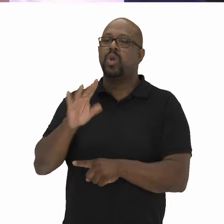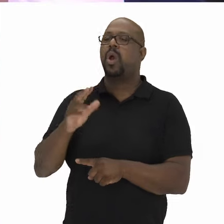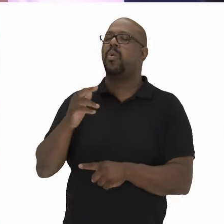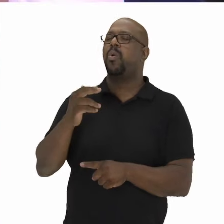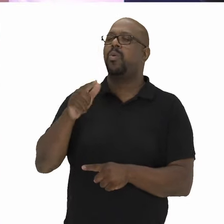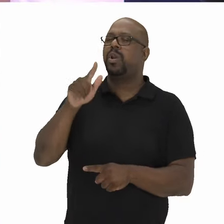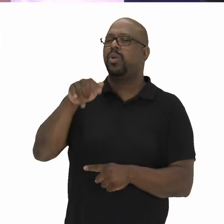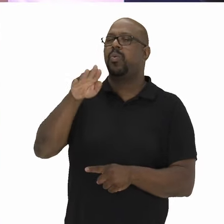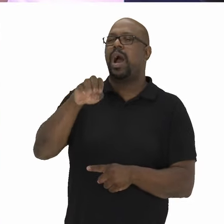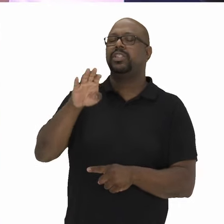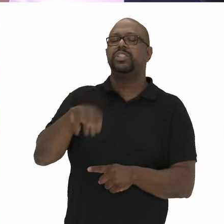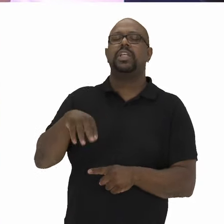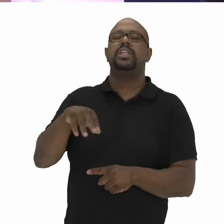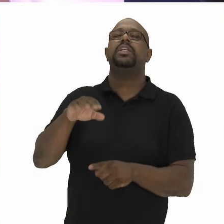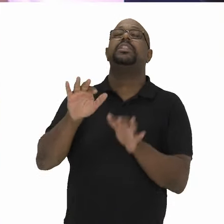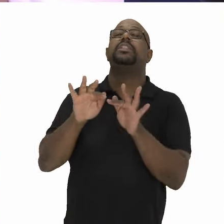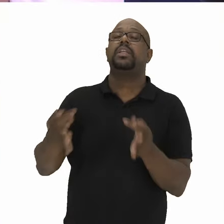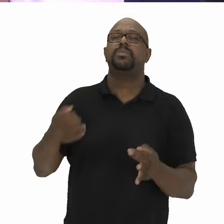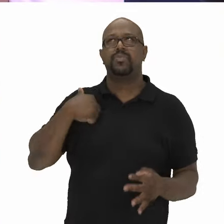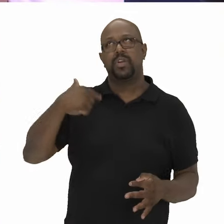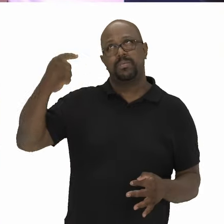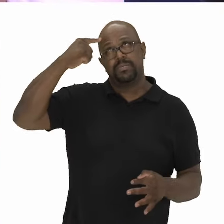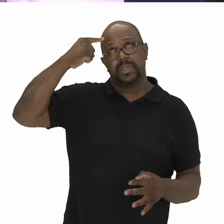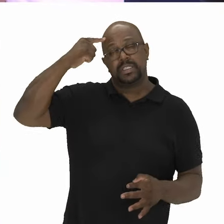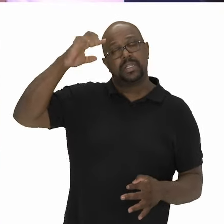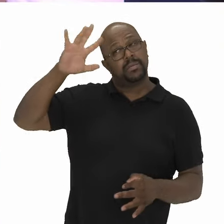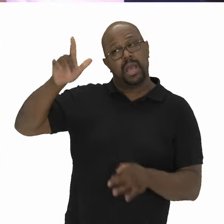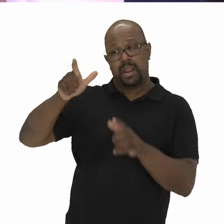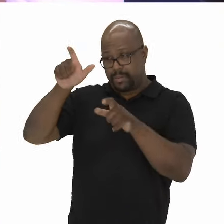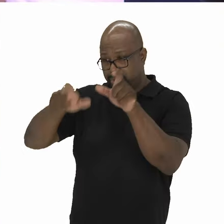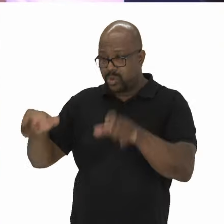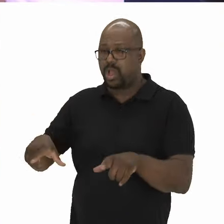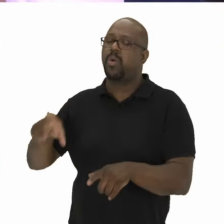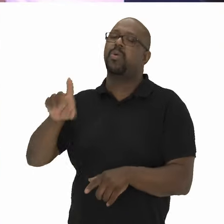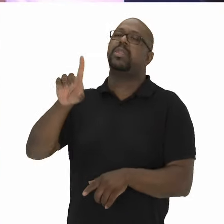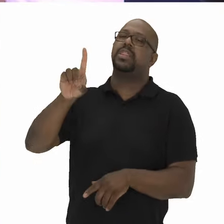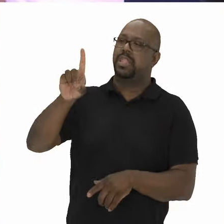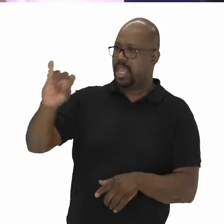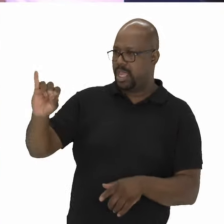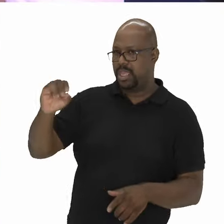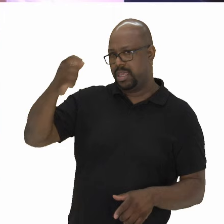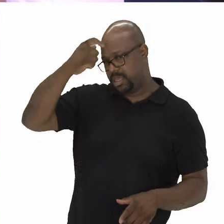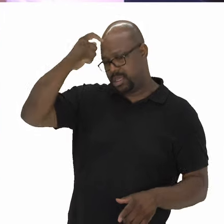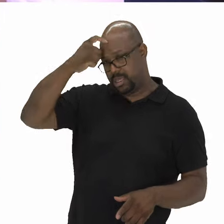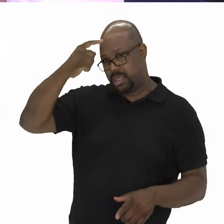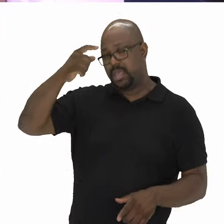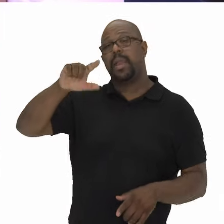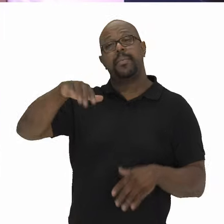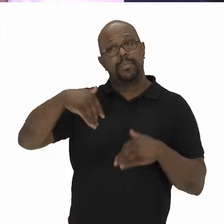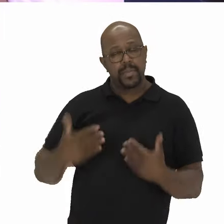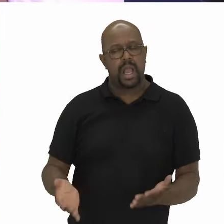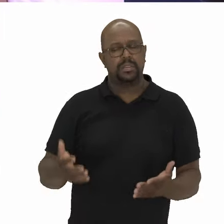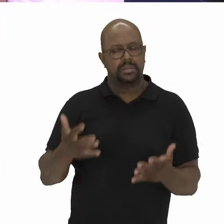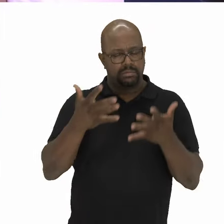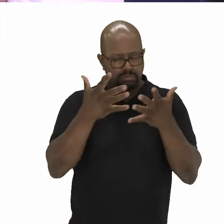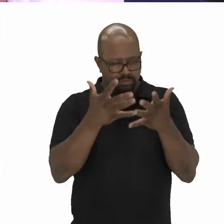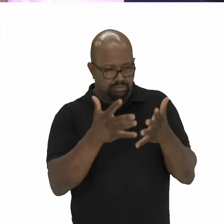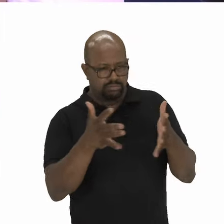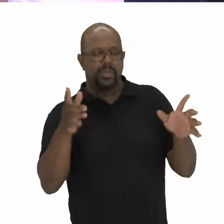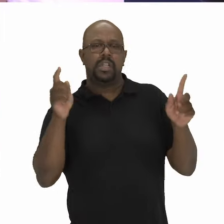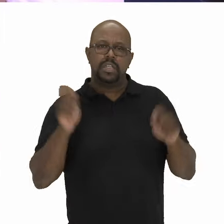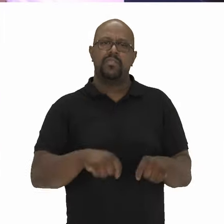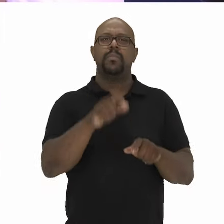vídeo com linguagem simples a linguagem simples ela foi pensada para pessoas com deficiência intelectual mas na verdade ela tem um